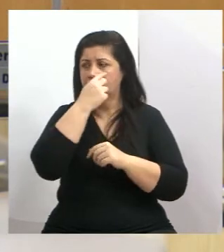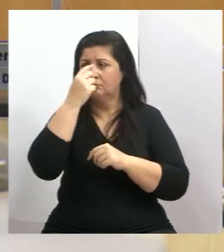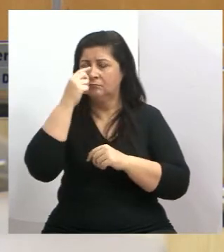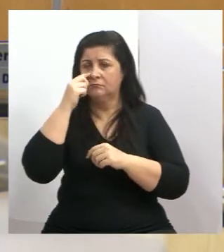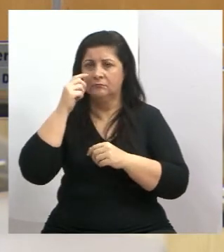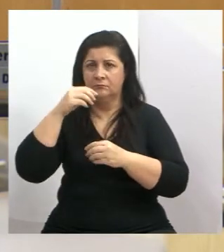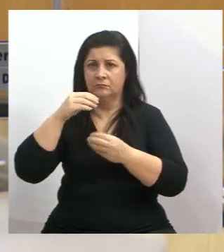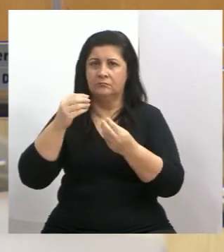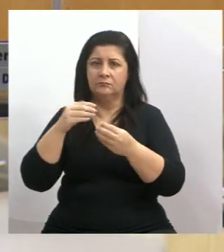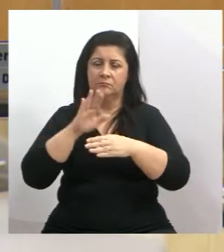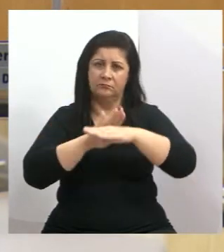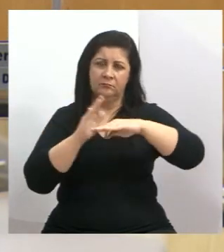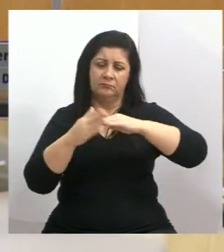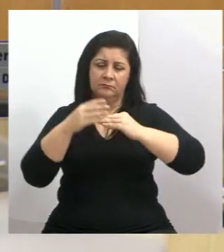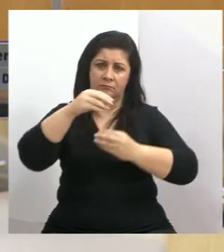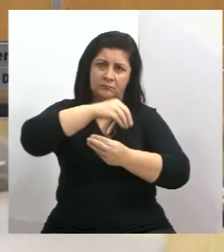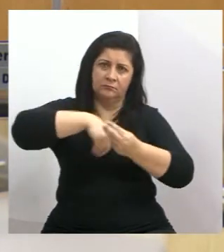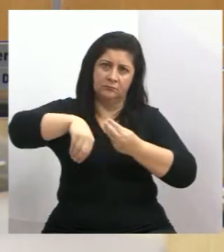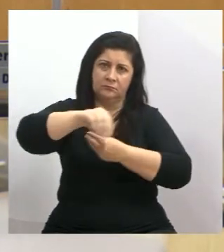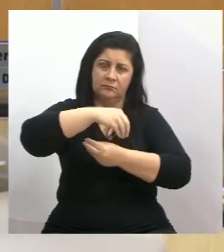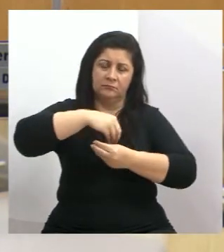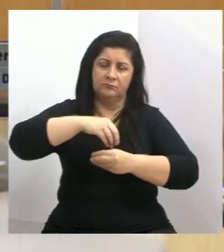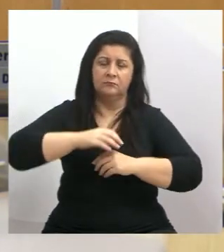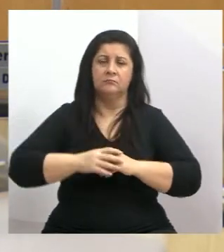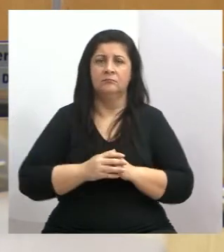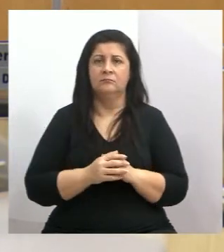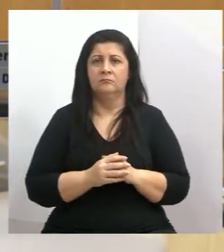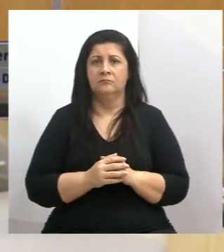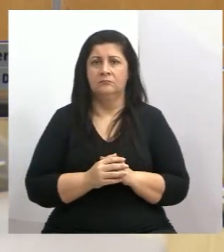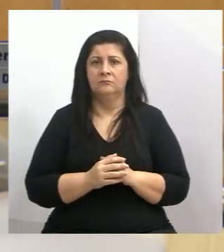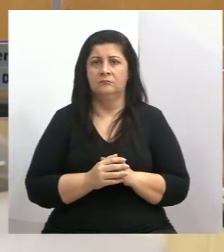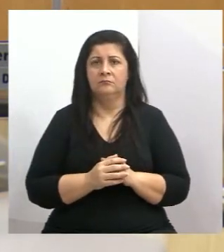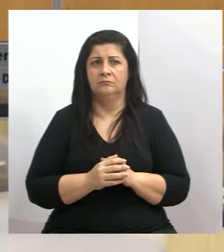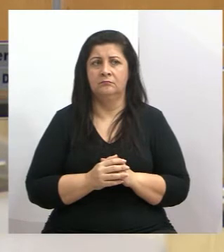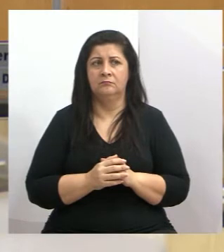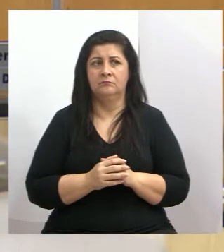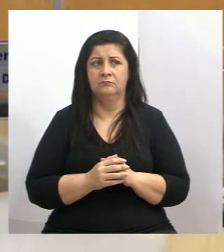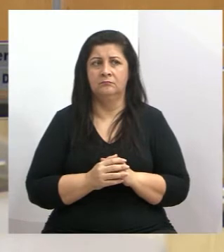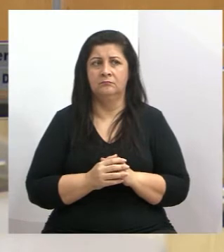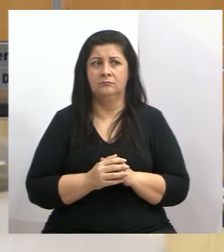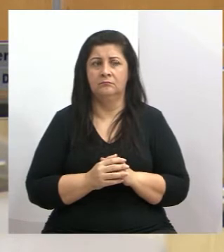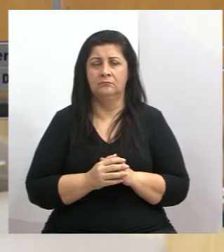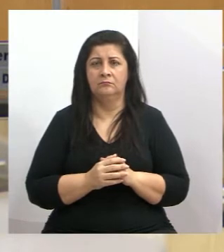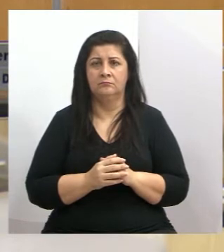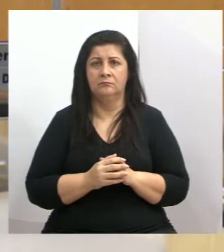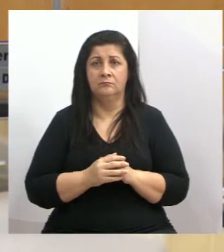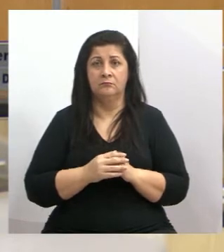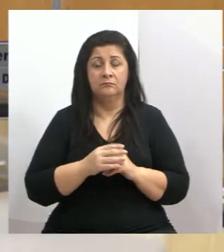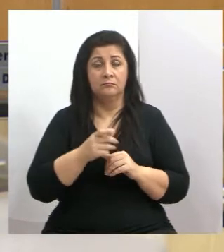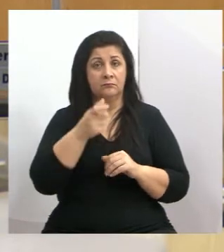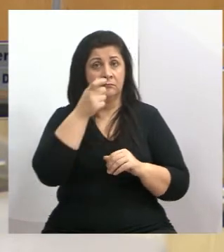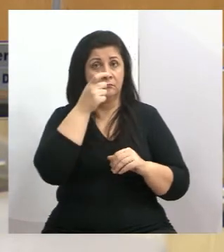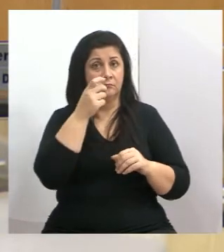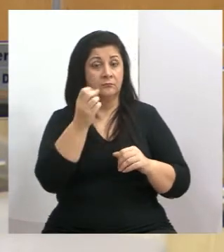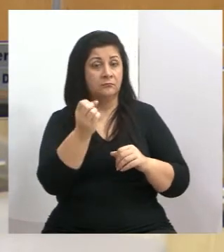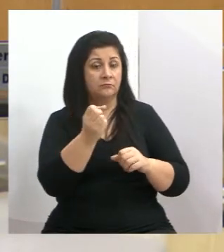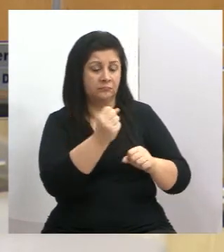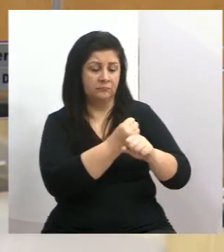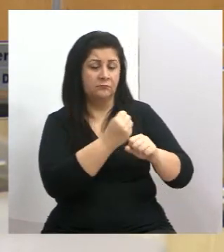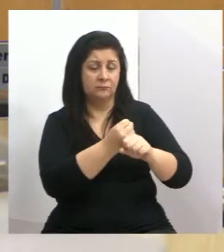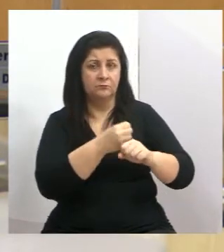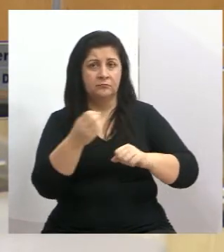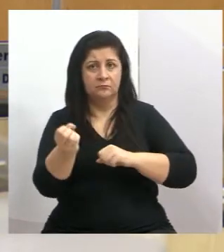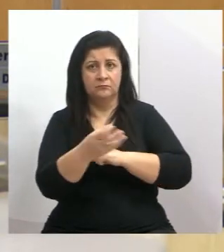Vale Lagoa Azul e dois além de outro bairro da região Considerando que as construções das novas unidades